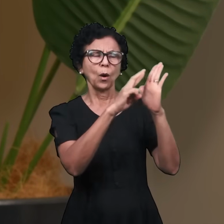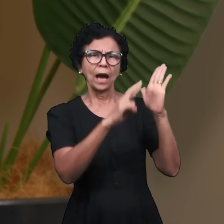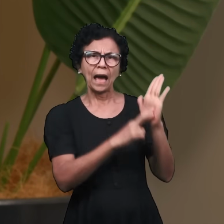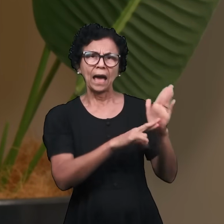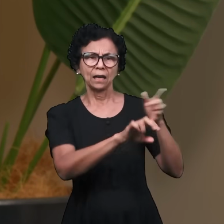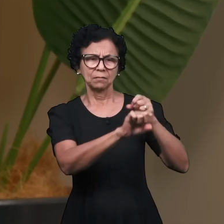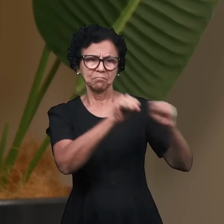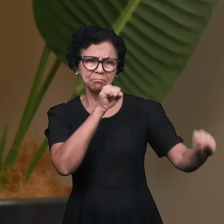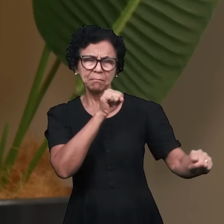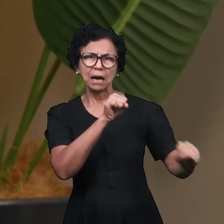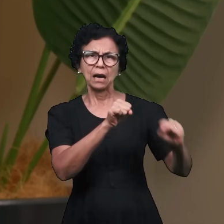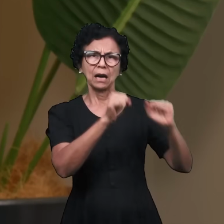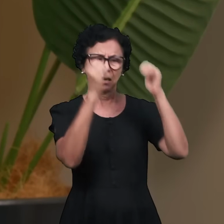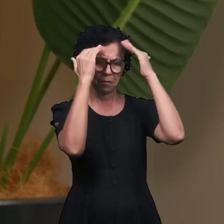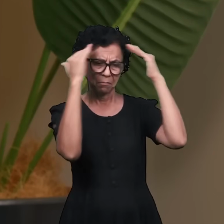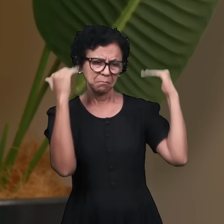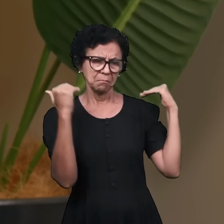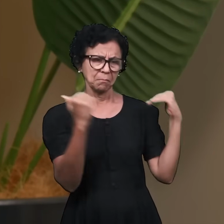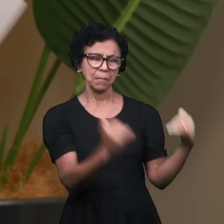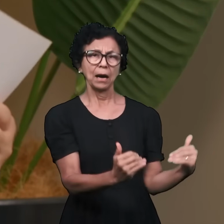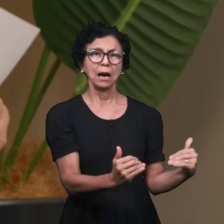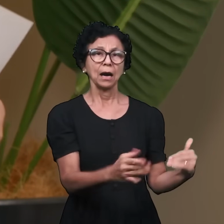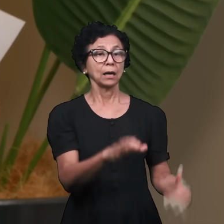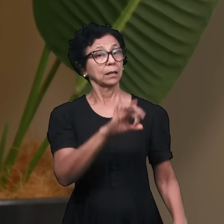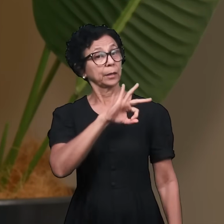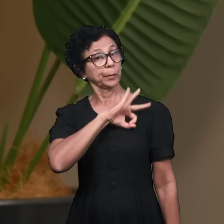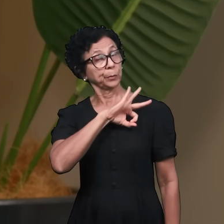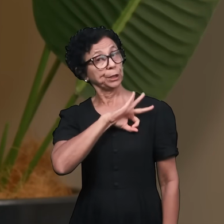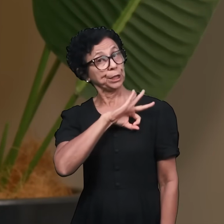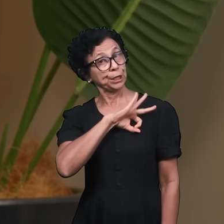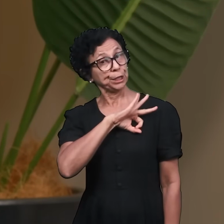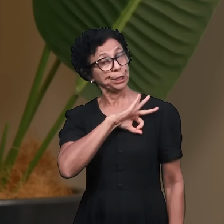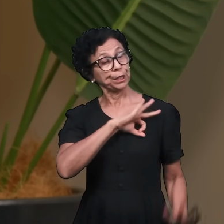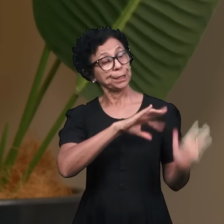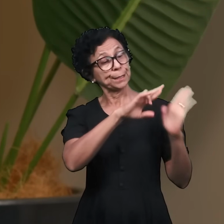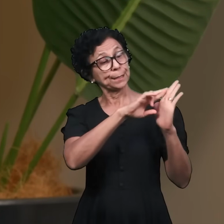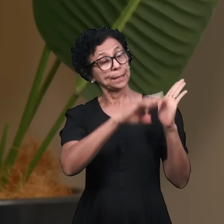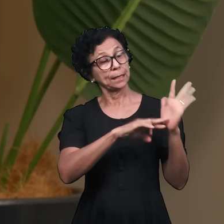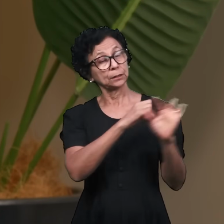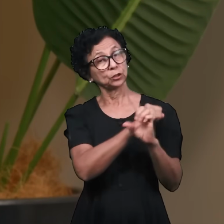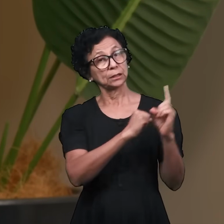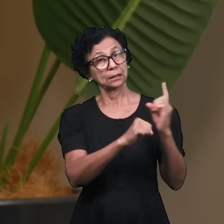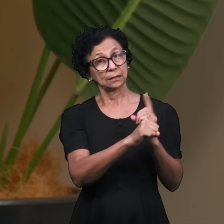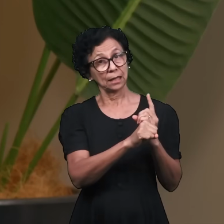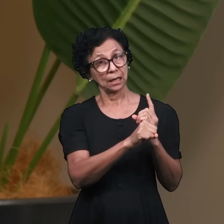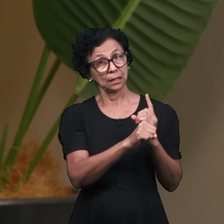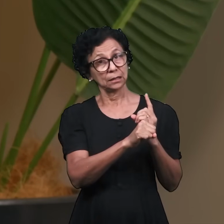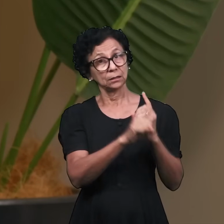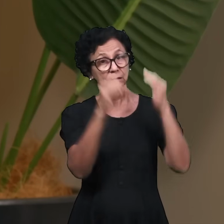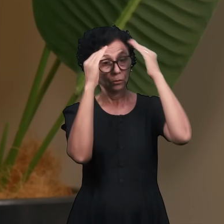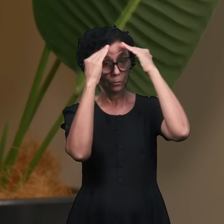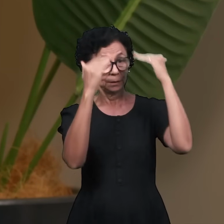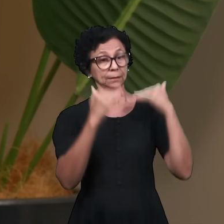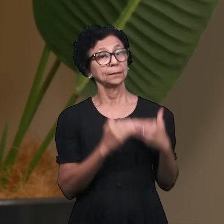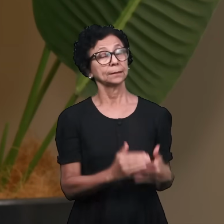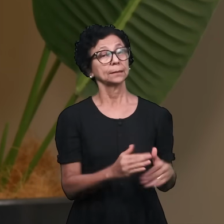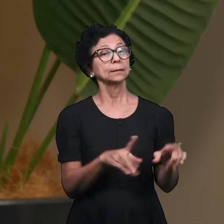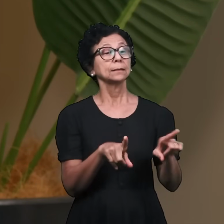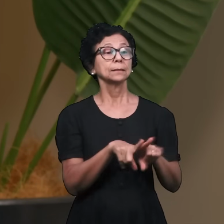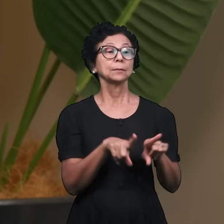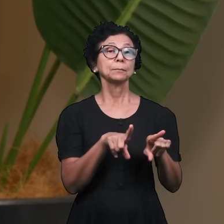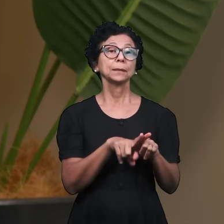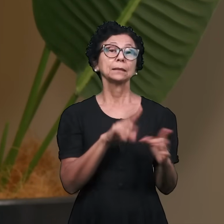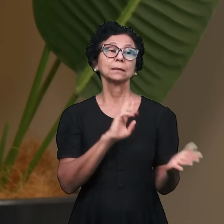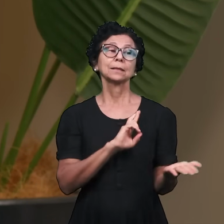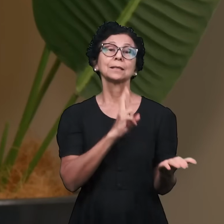regras, a polícia, as regras da sociedade, e isso pode